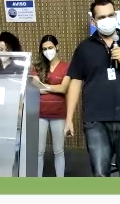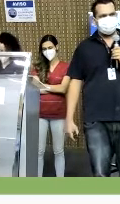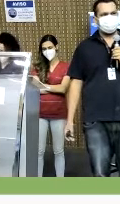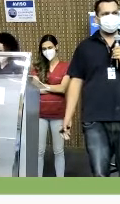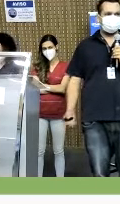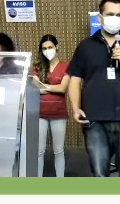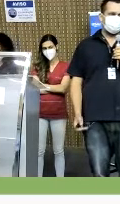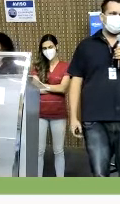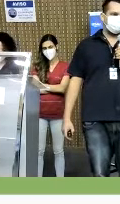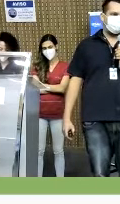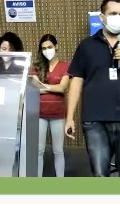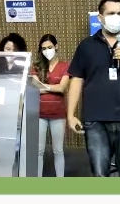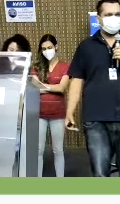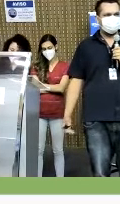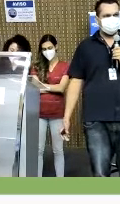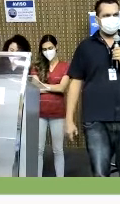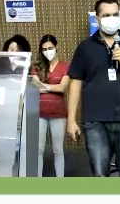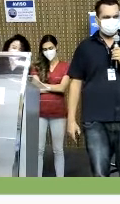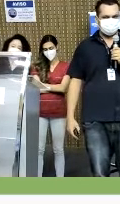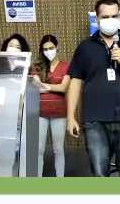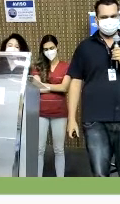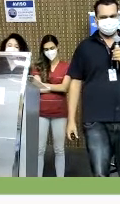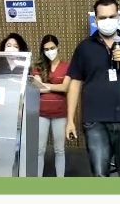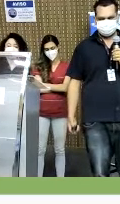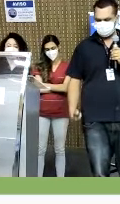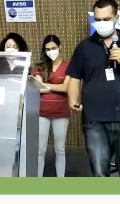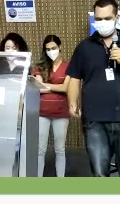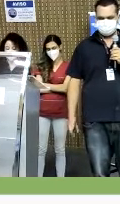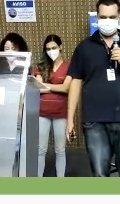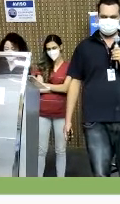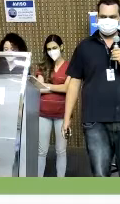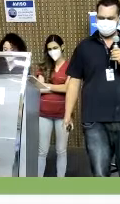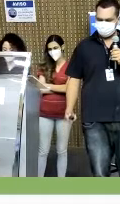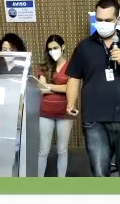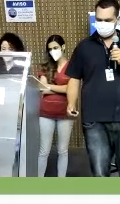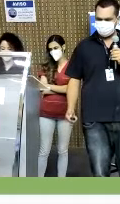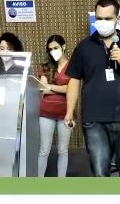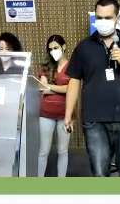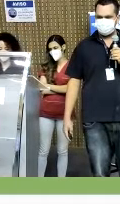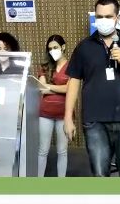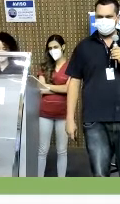faz manual e a nossa ASB ela acaba inserindo posteriormente essa solicitação no sistema.